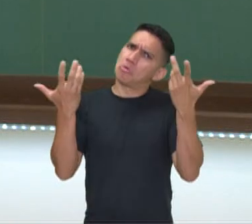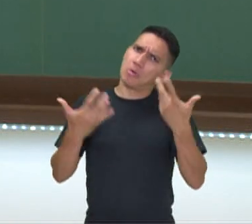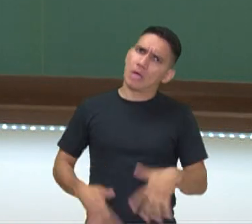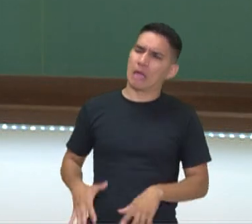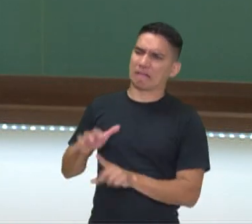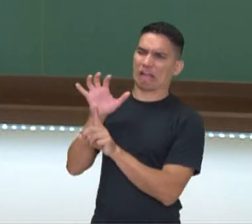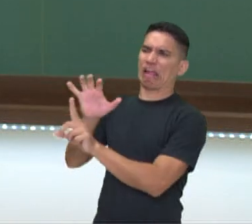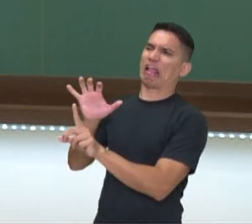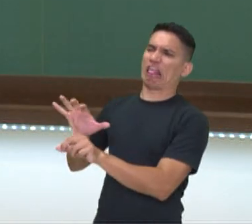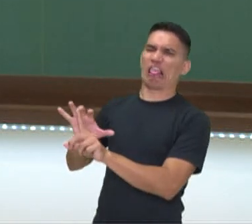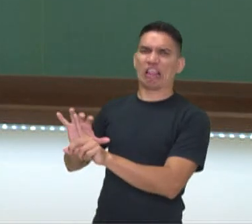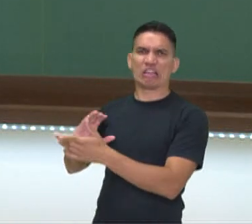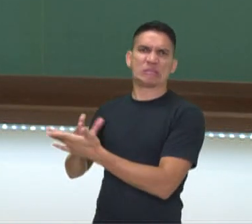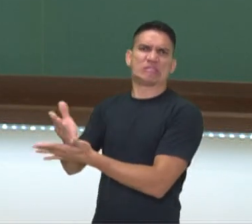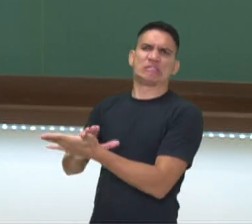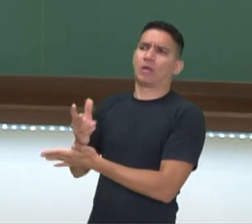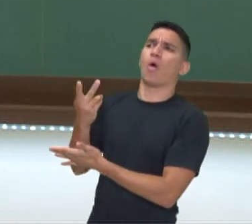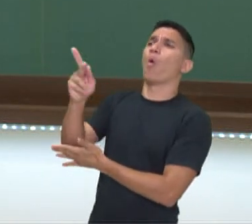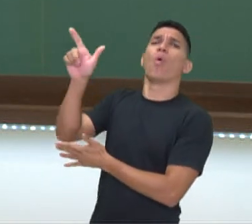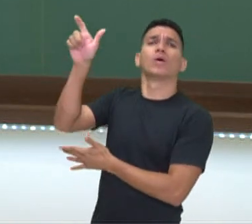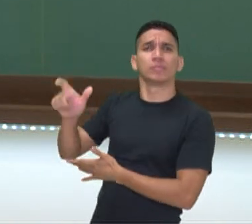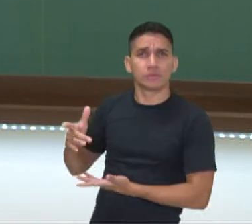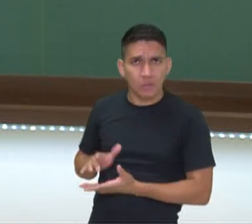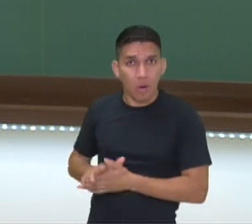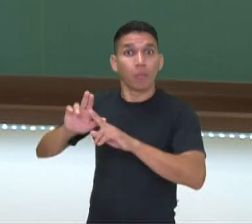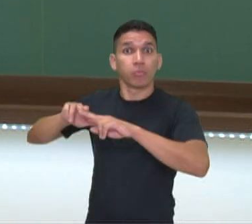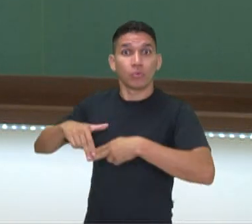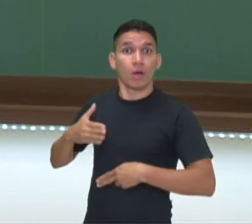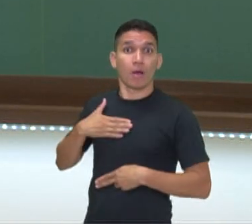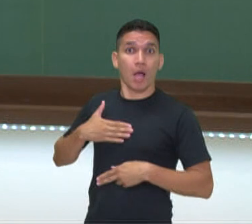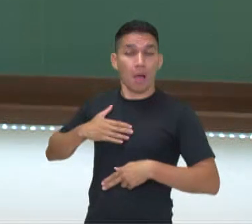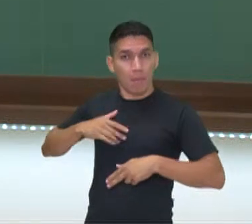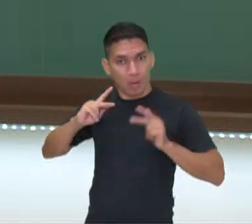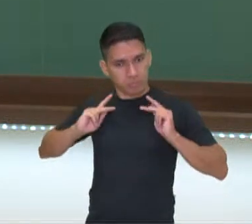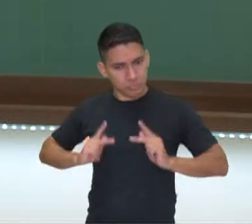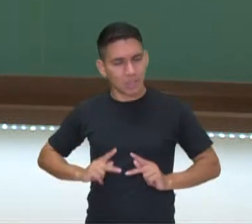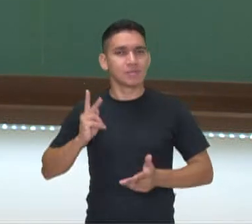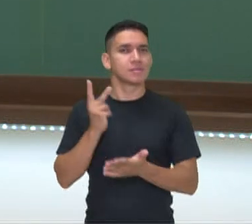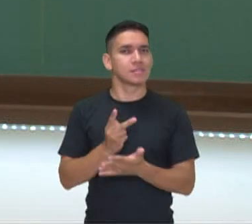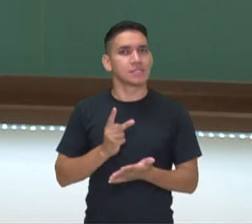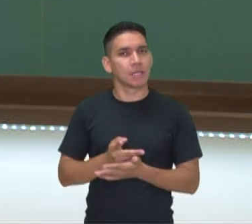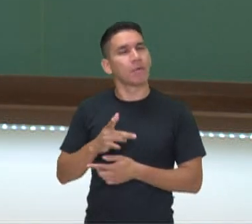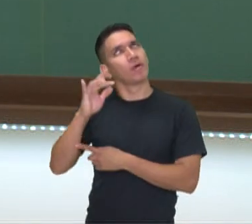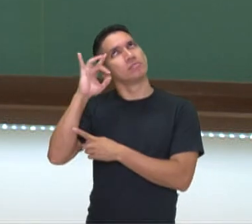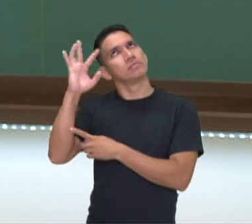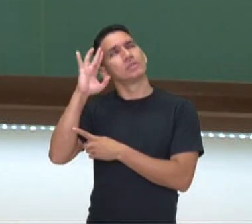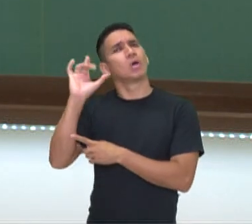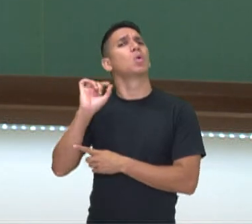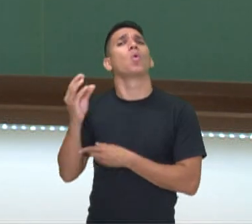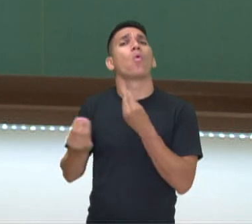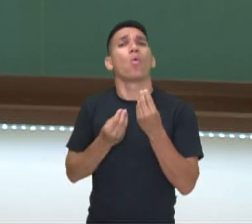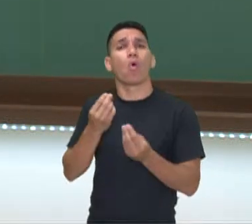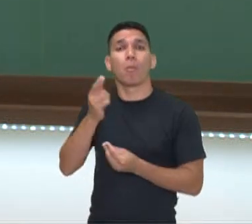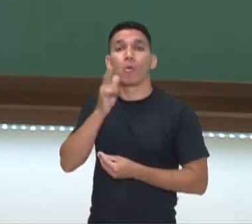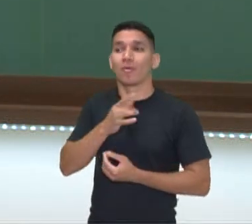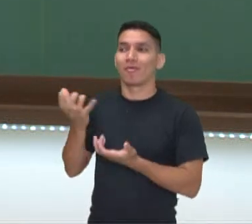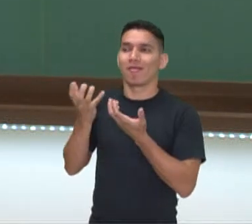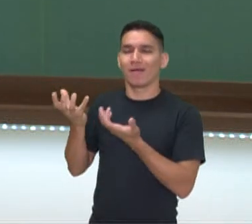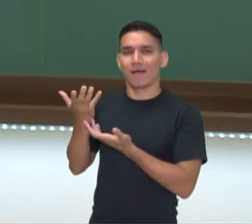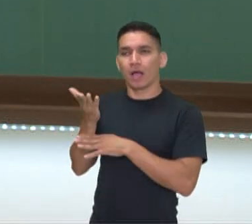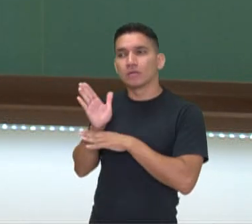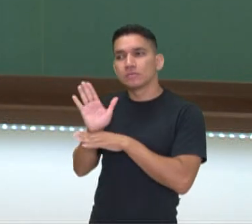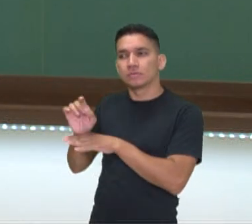uma ação, um valor desagradável, por isso a minha conduta vai sempre ser pensar de que forma que eu posso agir